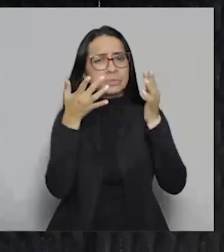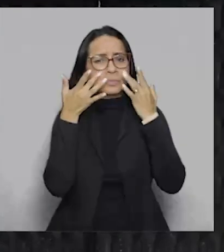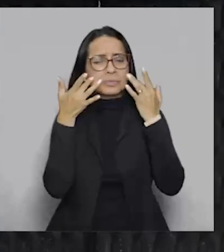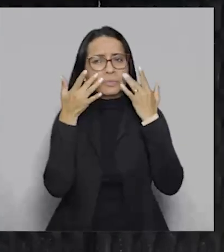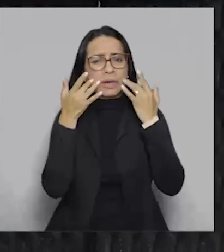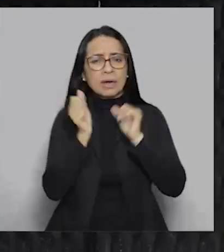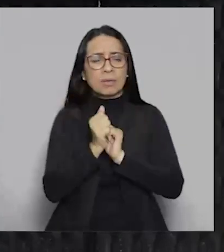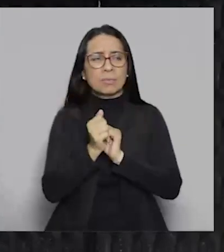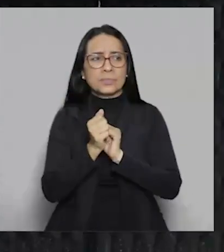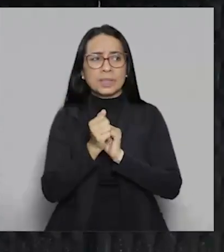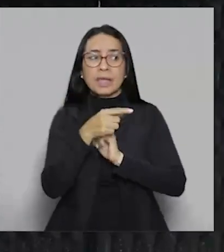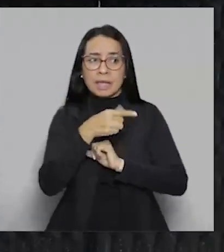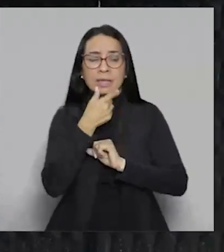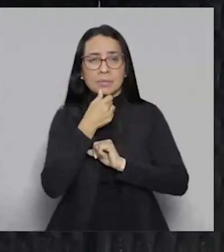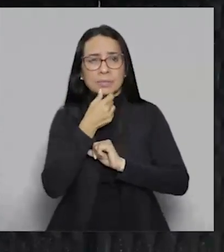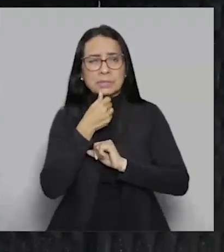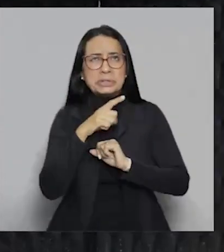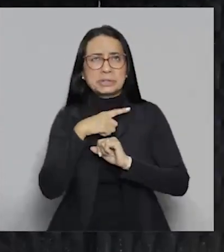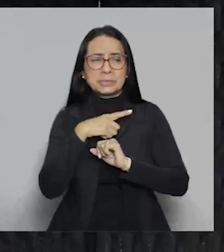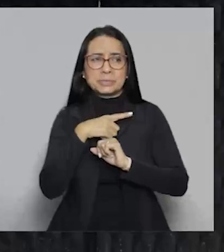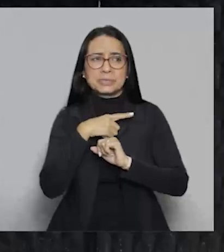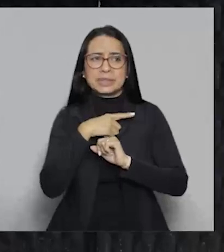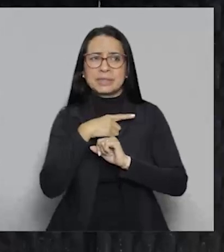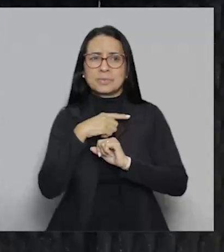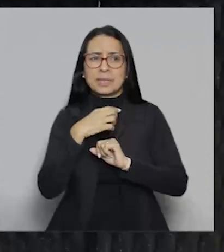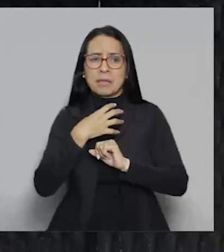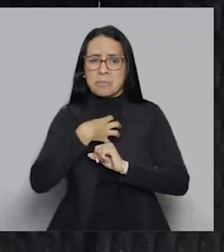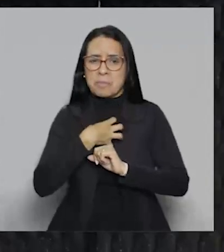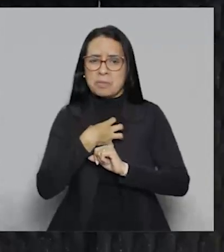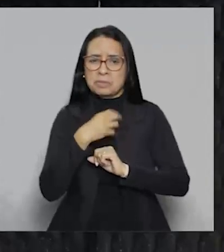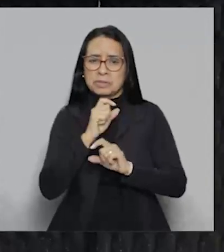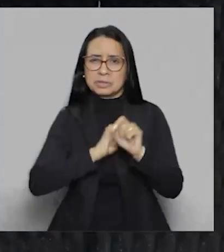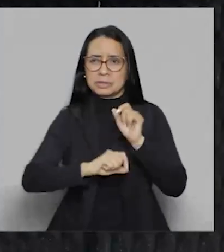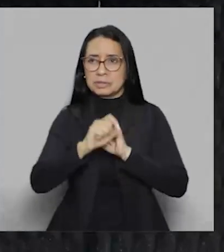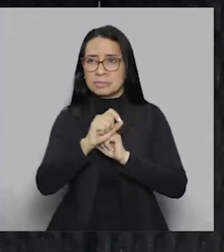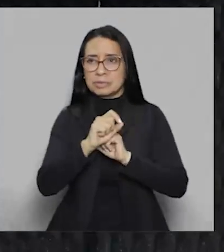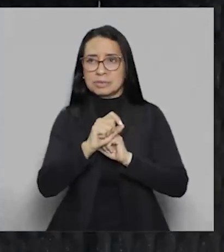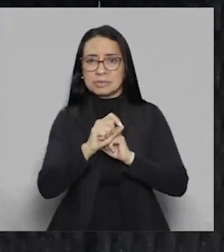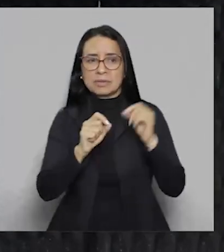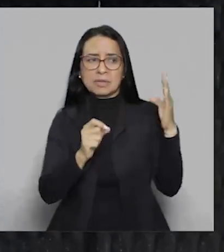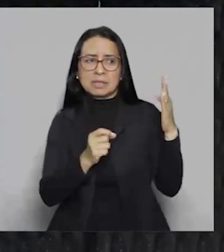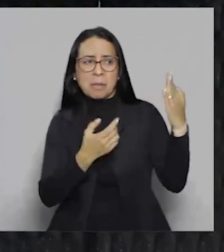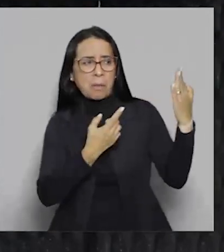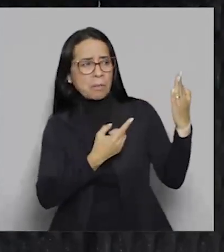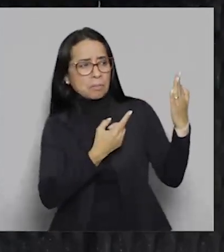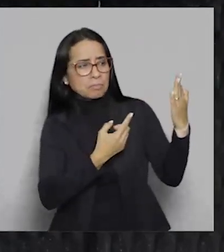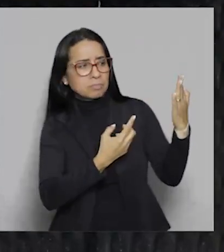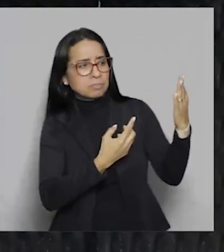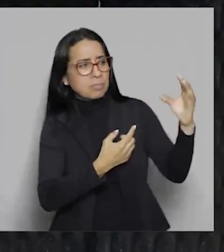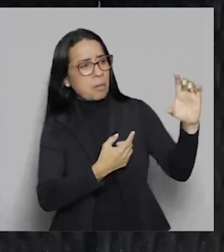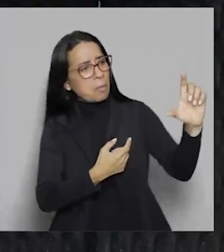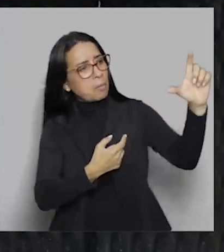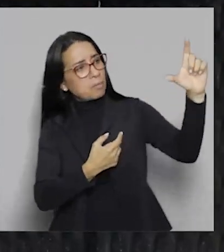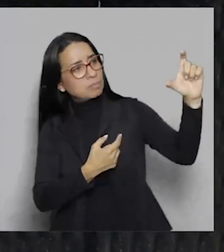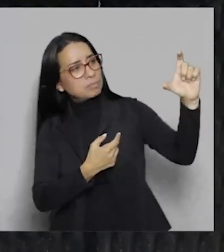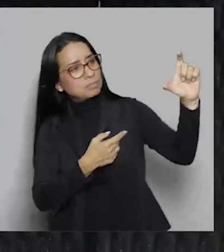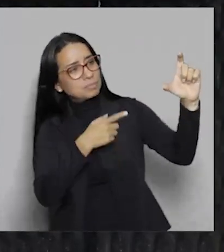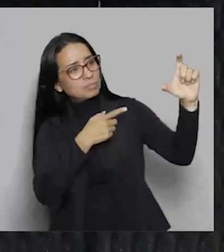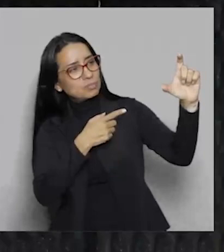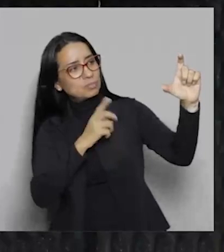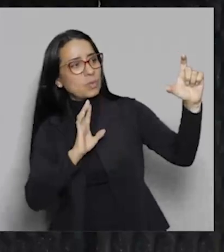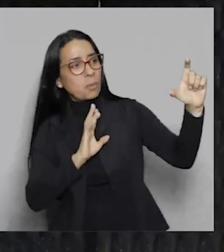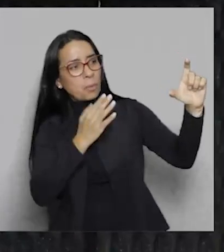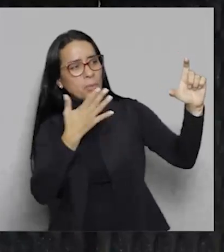ainda está no processo de resolver, e ele sempre tira foto assim, ó, com, prestaram atenção? Né, com o